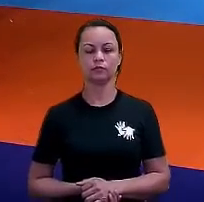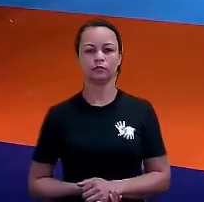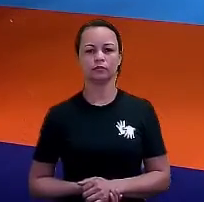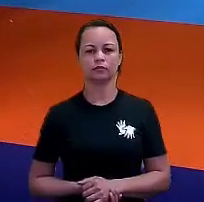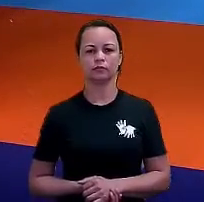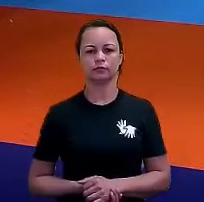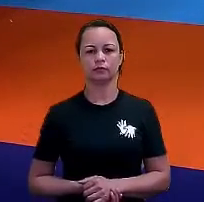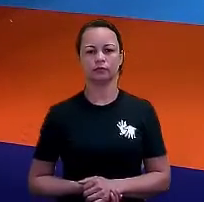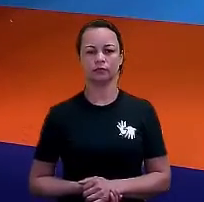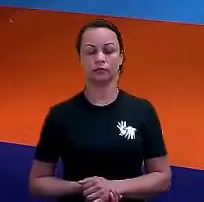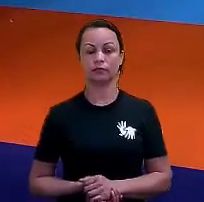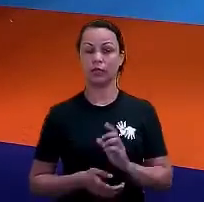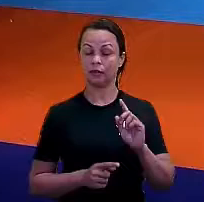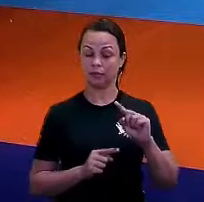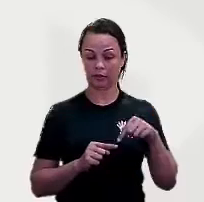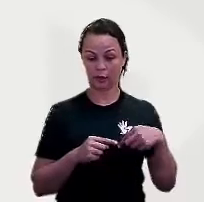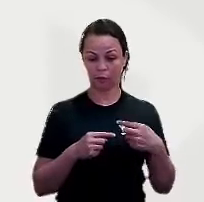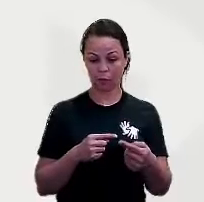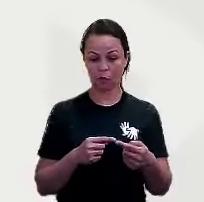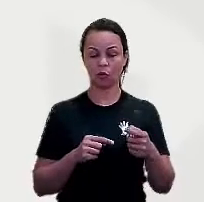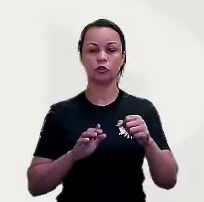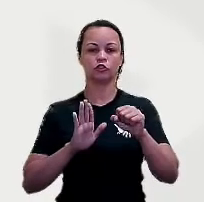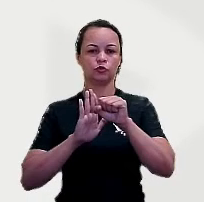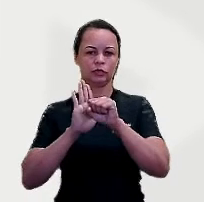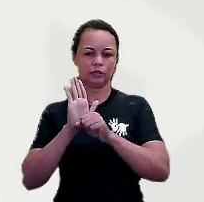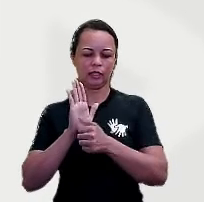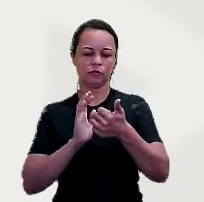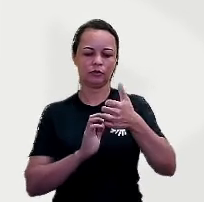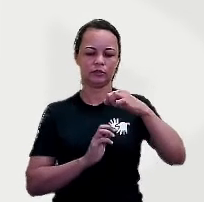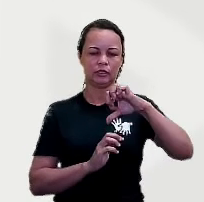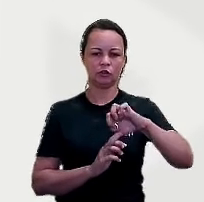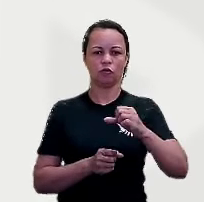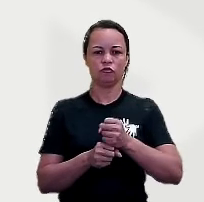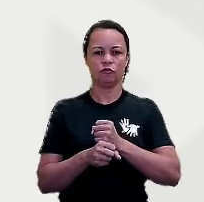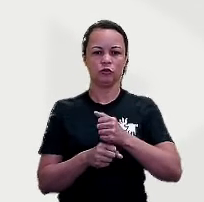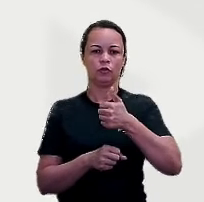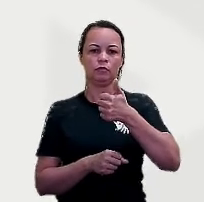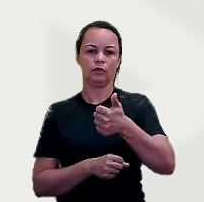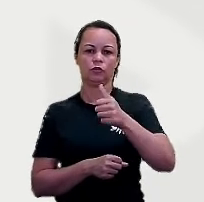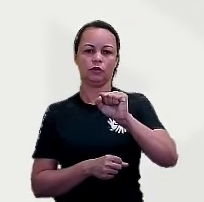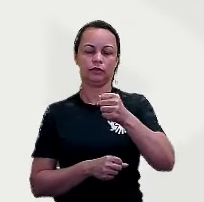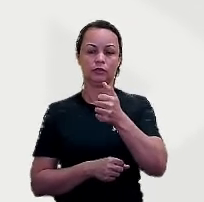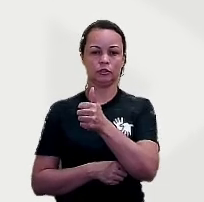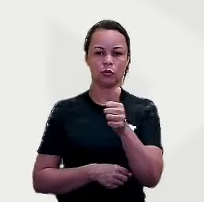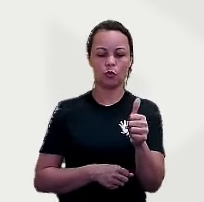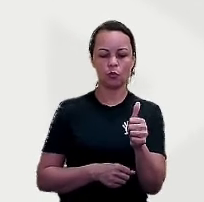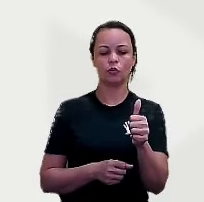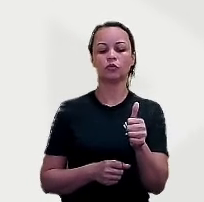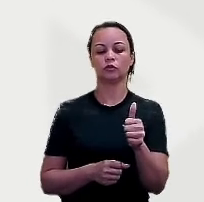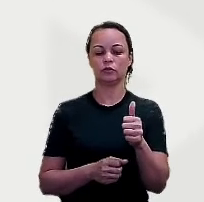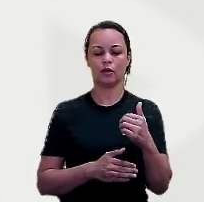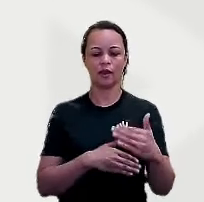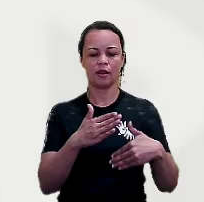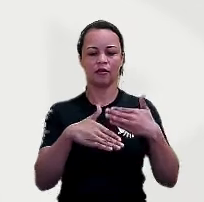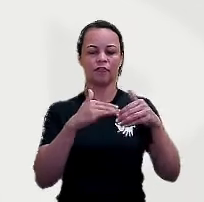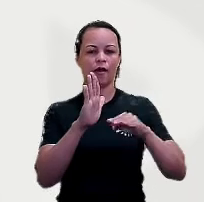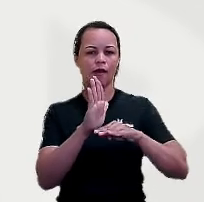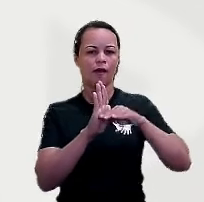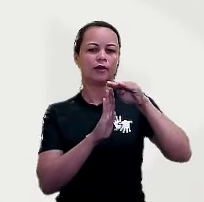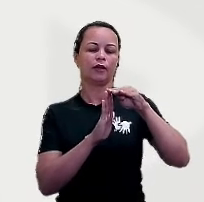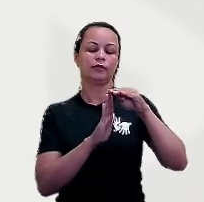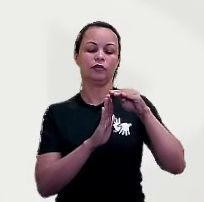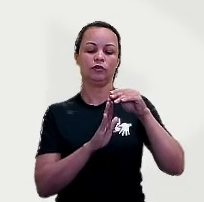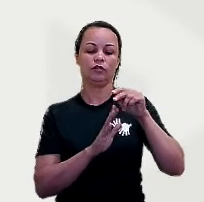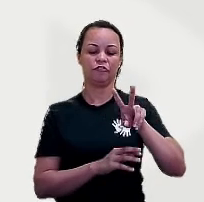Então, posteriormente, no século XIX, em 1811, é elevada à categoria de vila, e eu